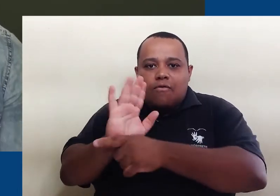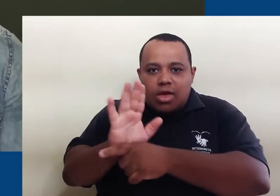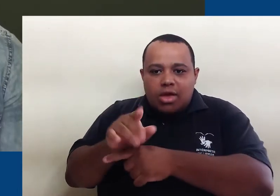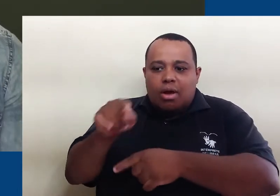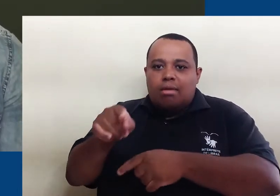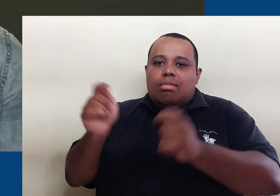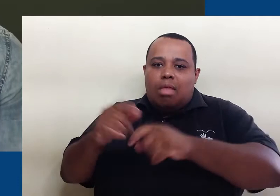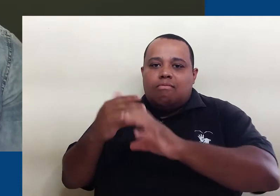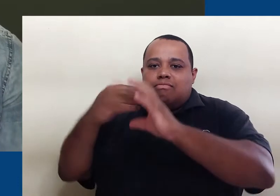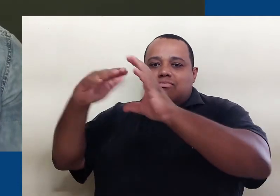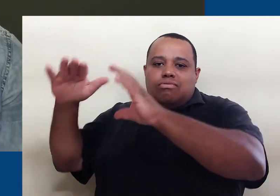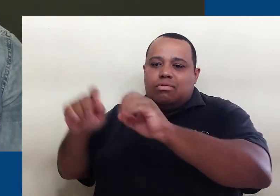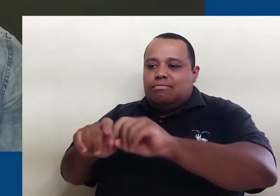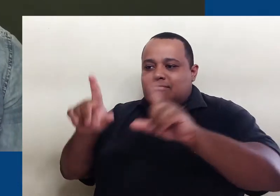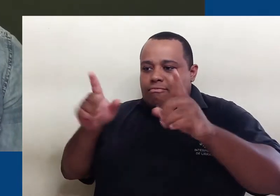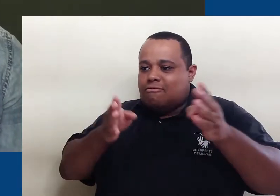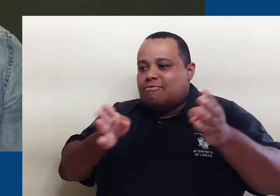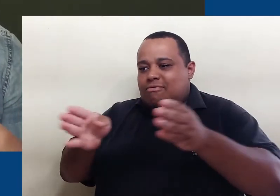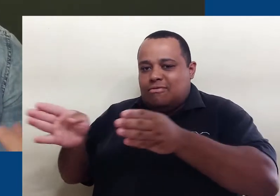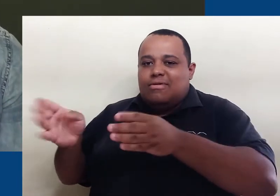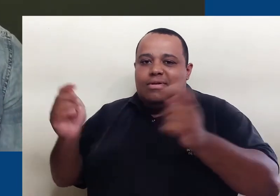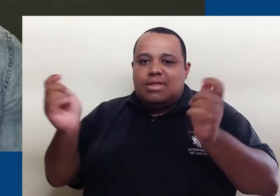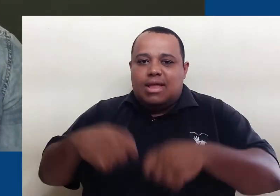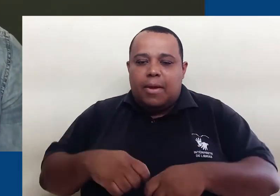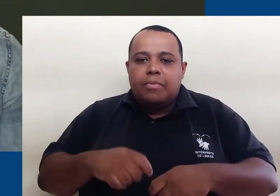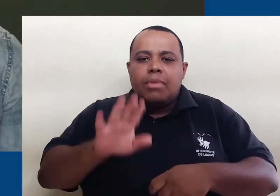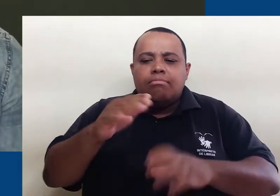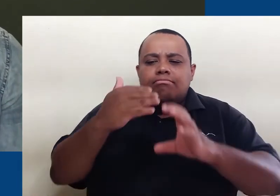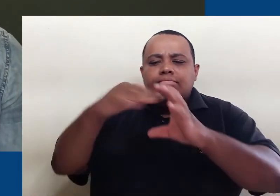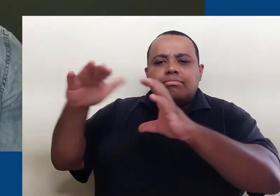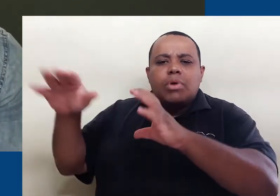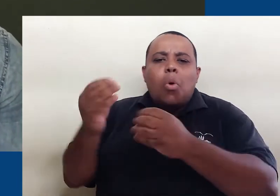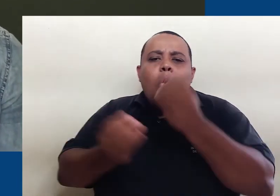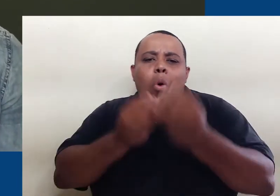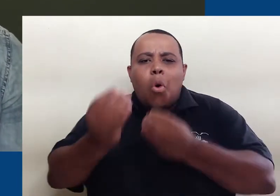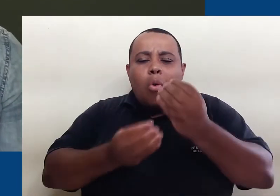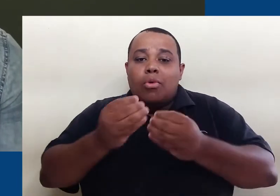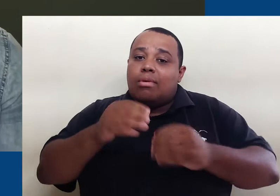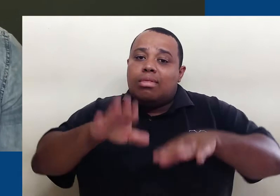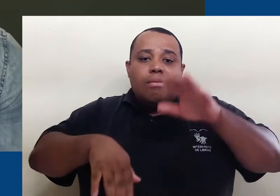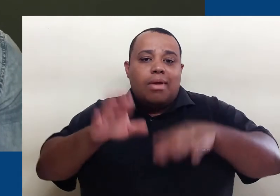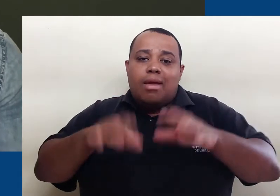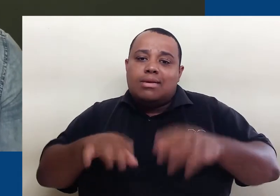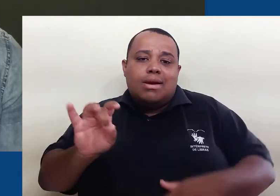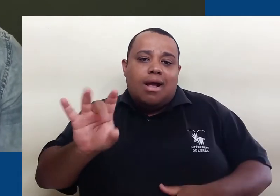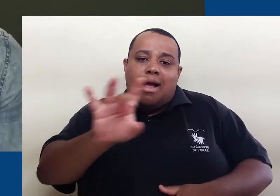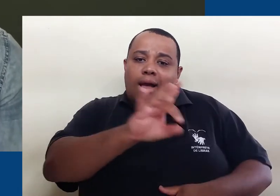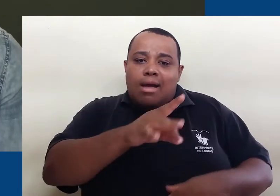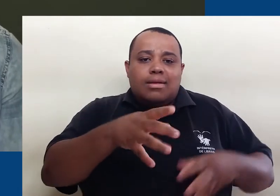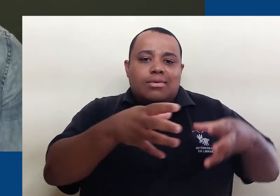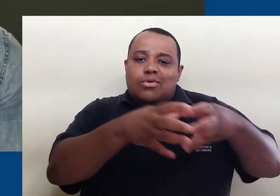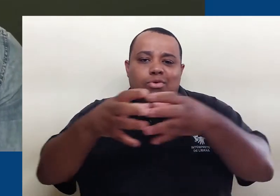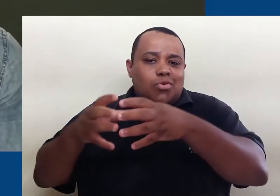vídeo. As formas de disponibilização para os alunos vai depender muito do procedimento de cada instituição. Tem algumas que têm o Moodle,